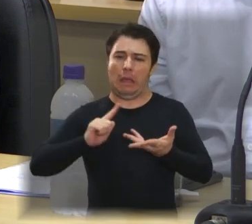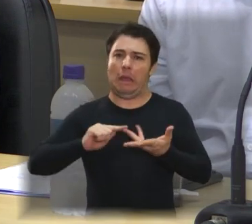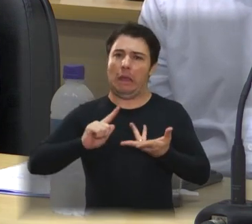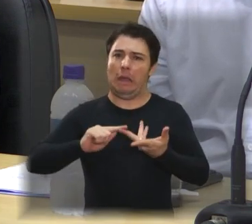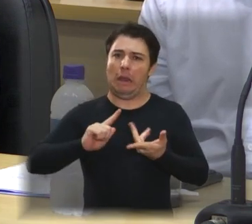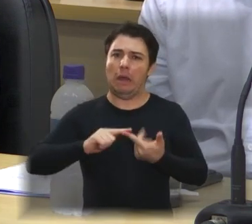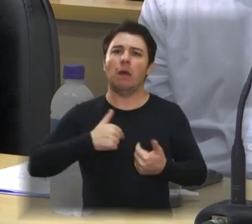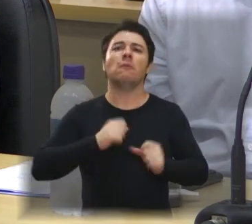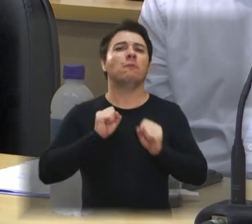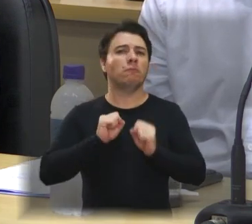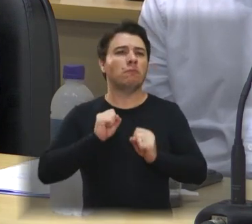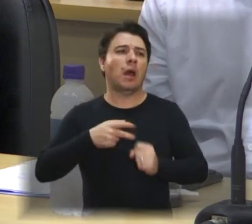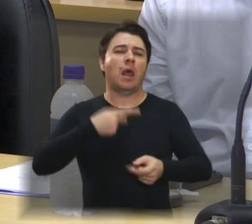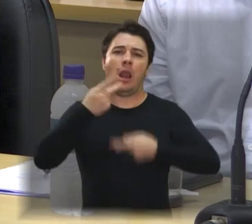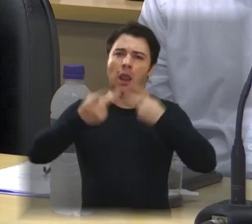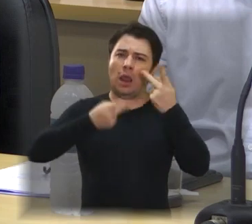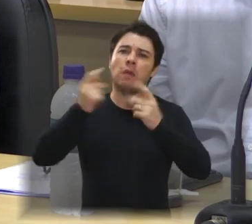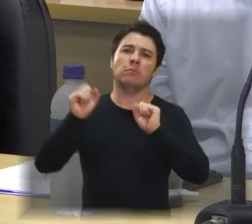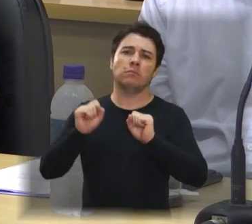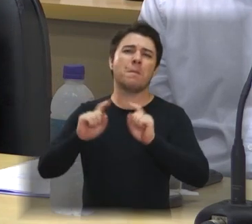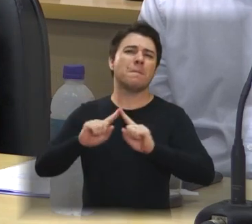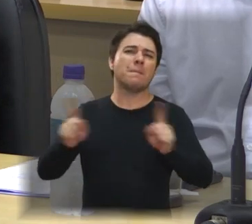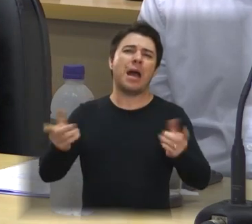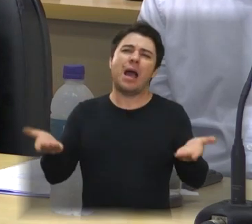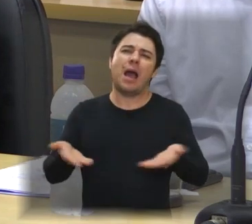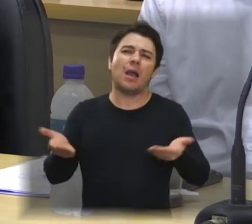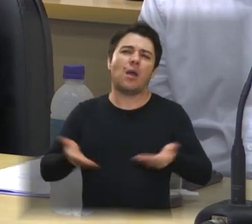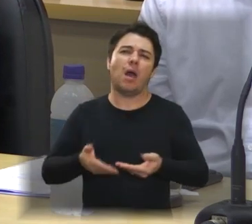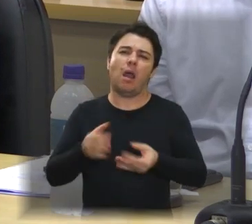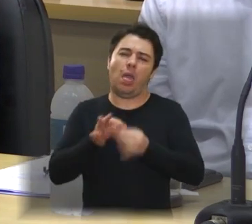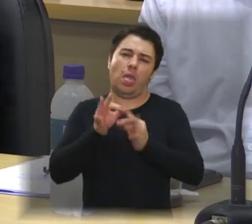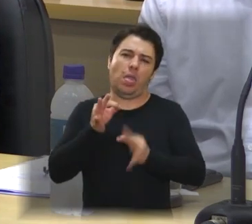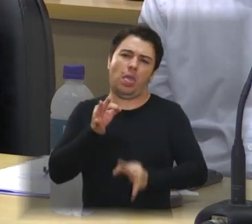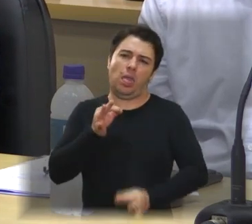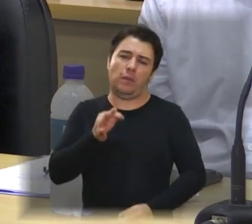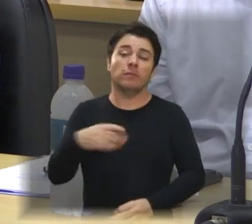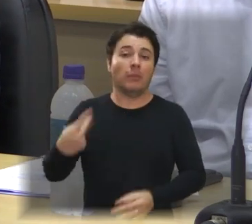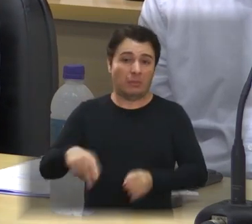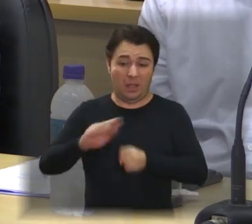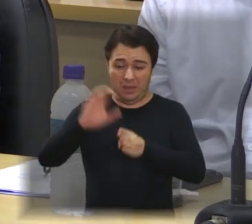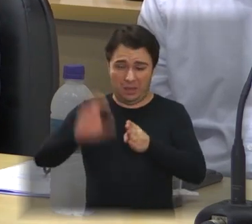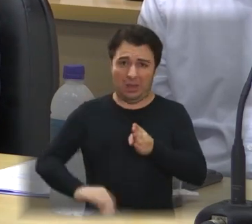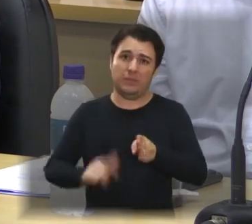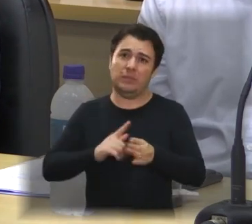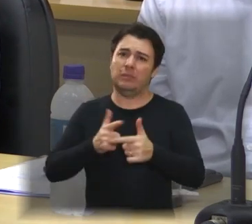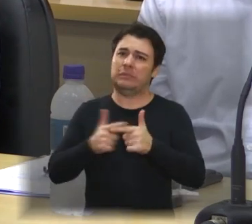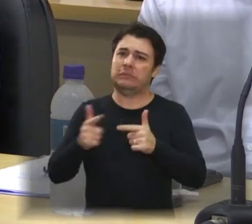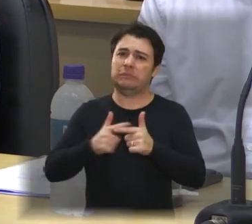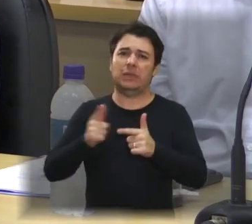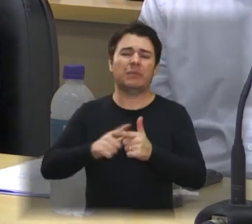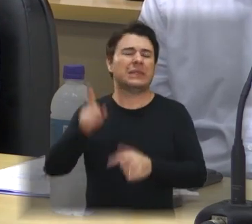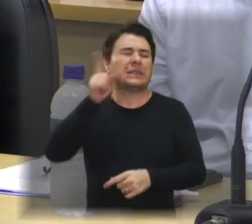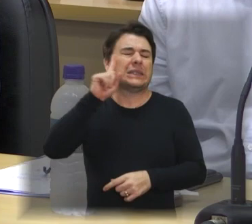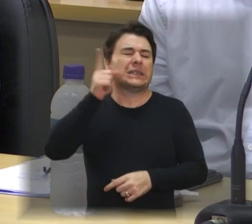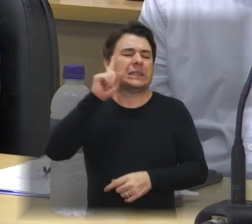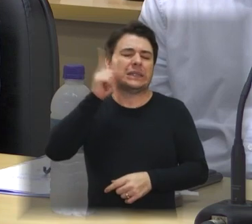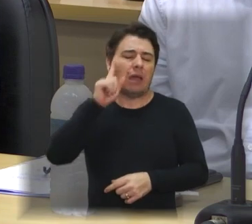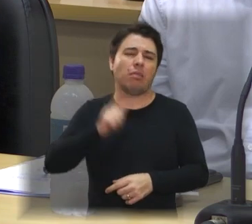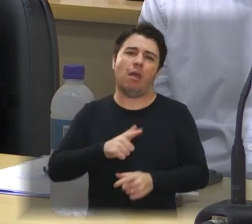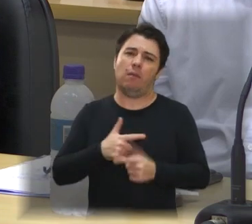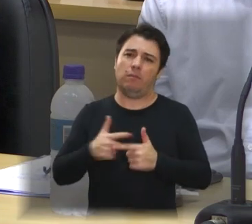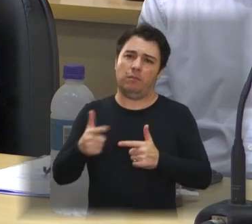a qualidade da energia elétrica entregue aos consumidores aqui na câmara até uma registrados oscilações o dia todo atrapalhando o bom